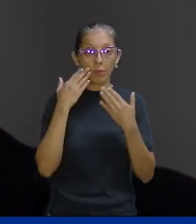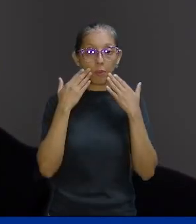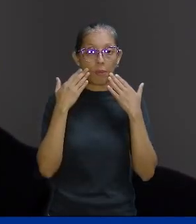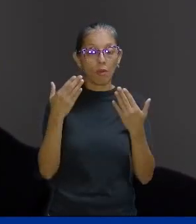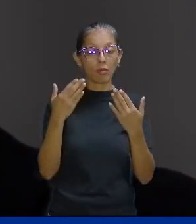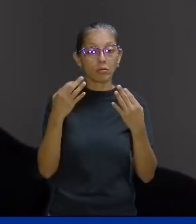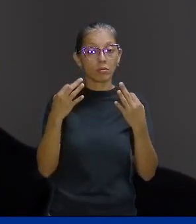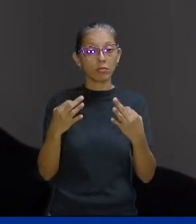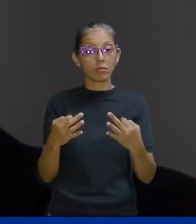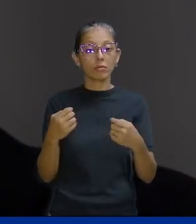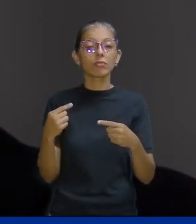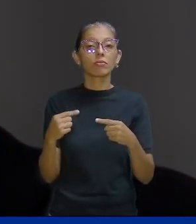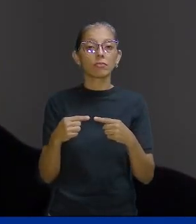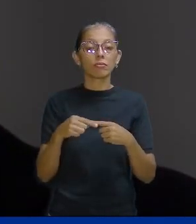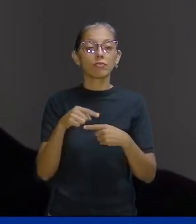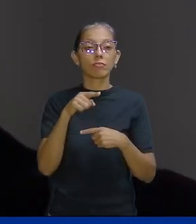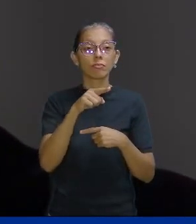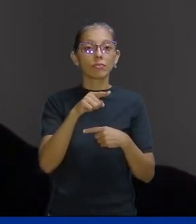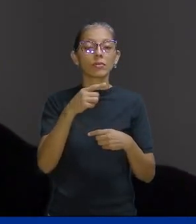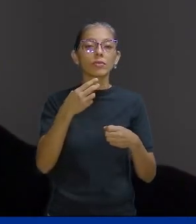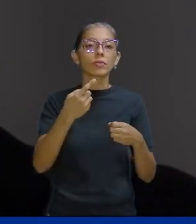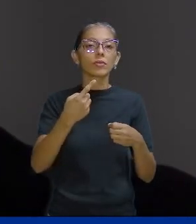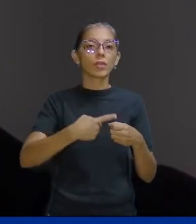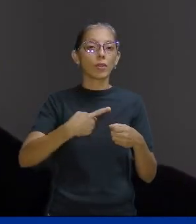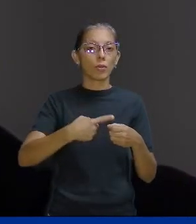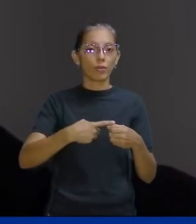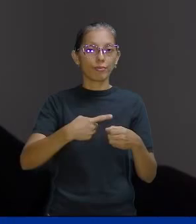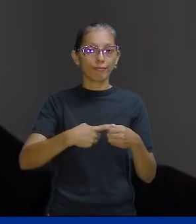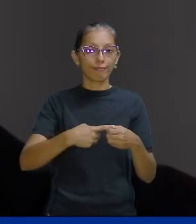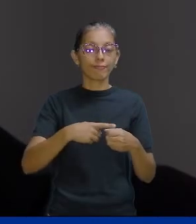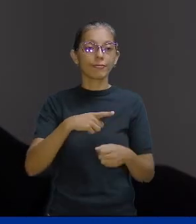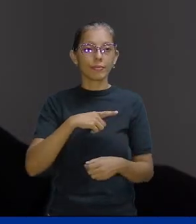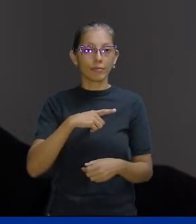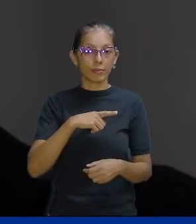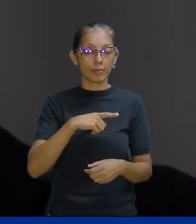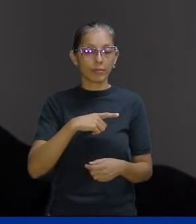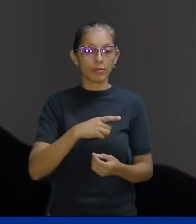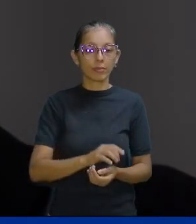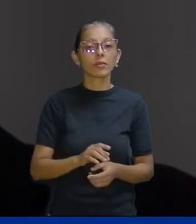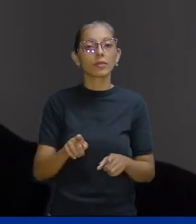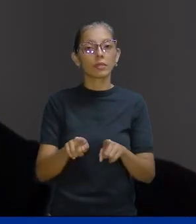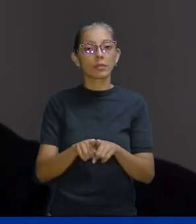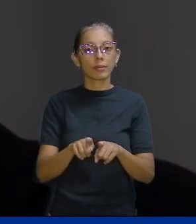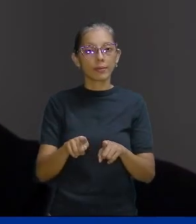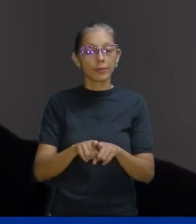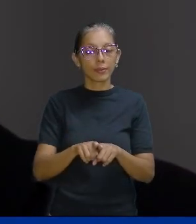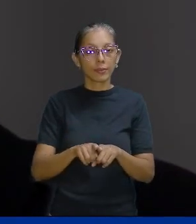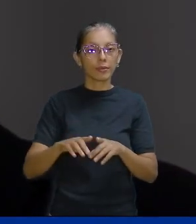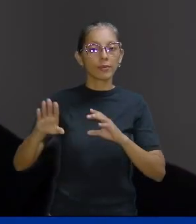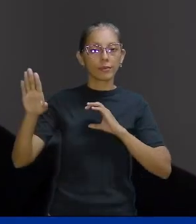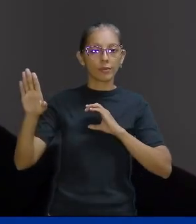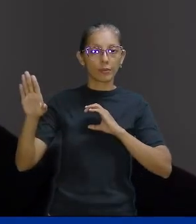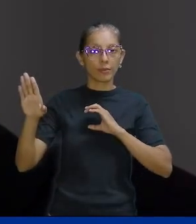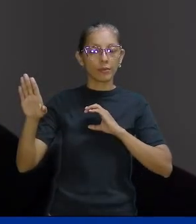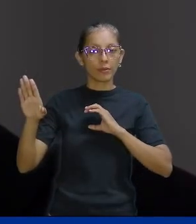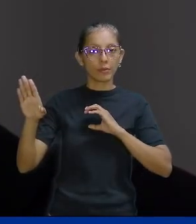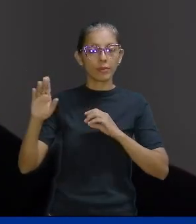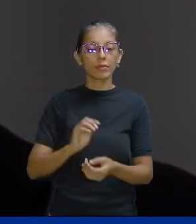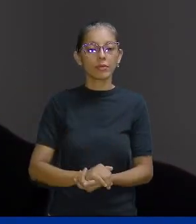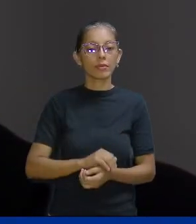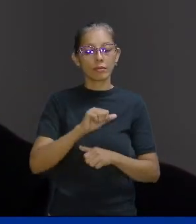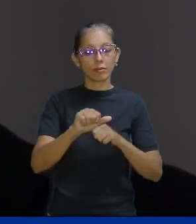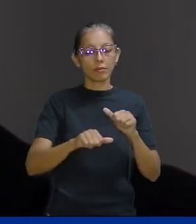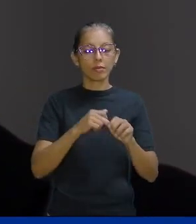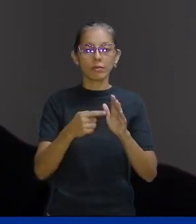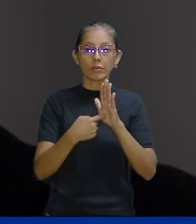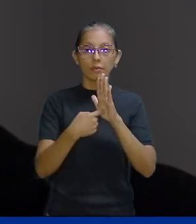realidade de pequenos municípios no interior do Estado. Além do mais, a candidata, na petição, na retificadora,